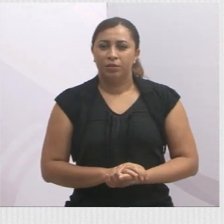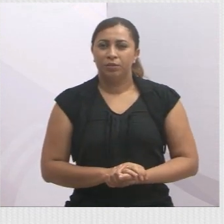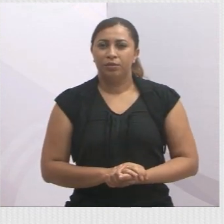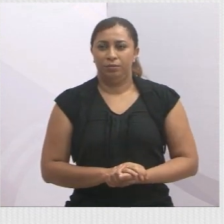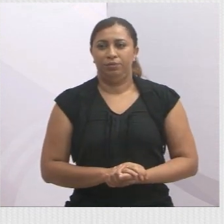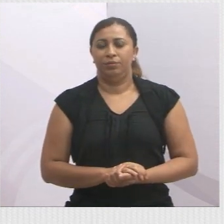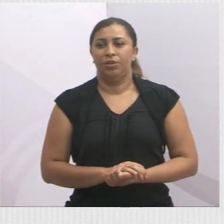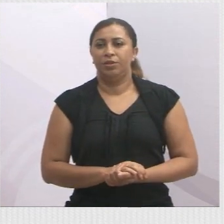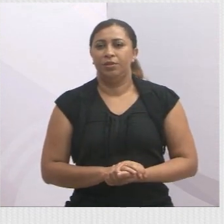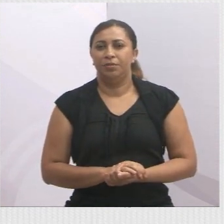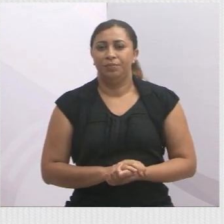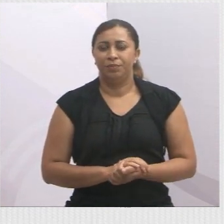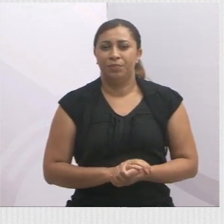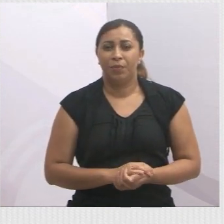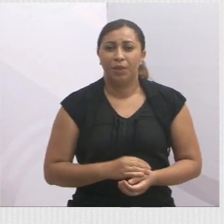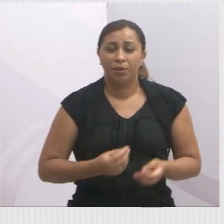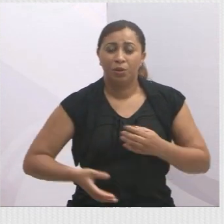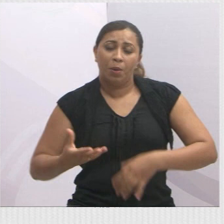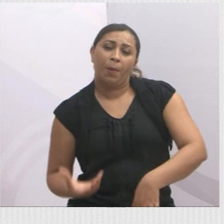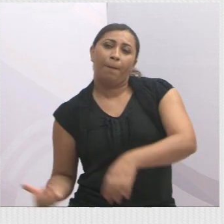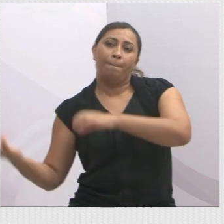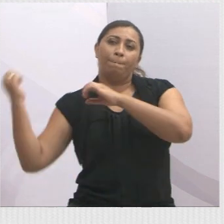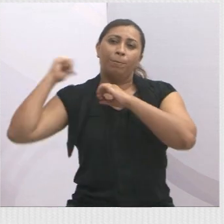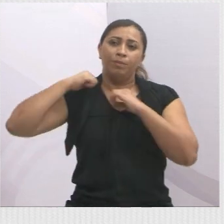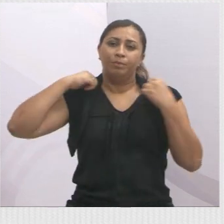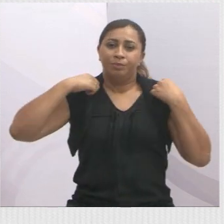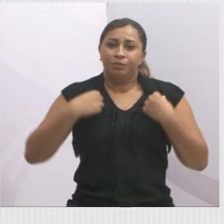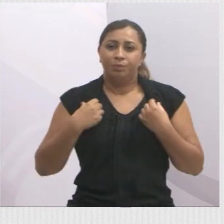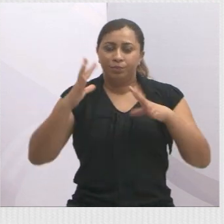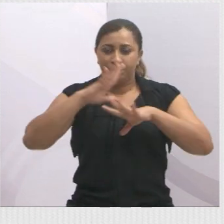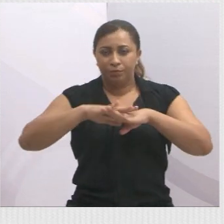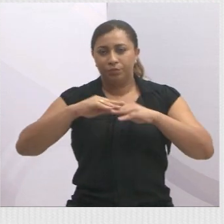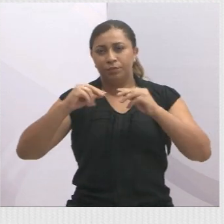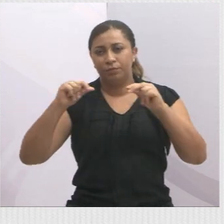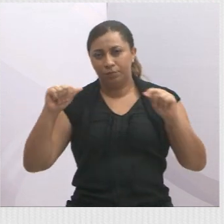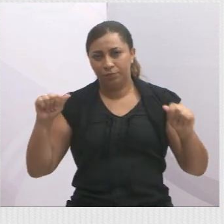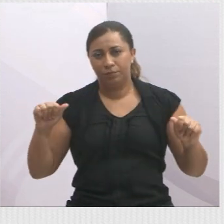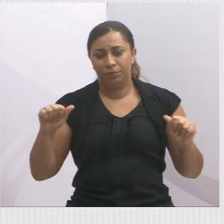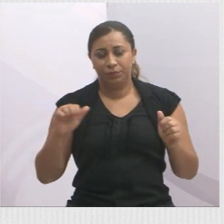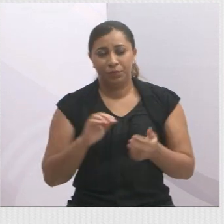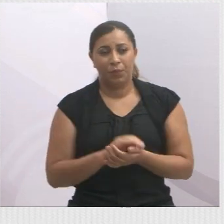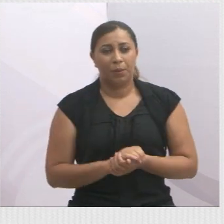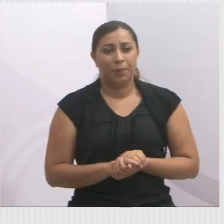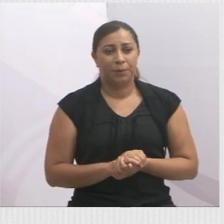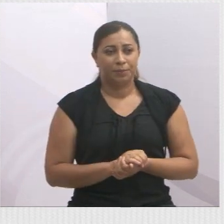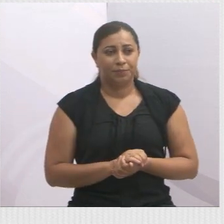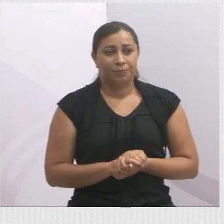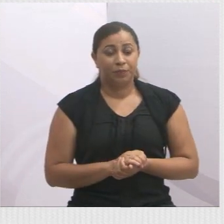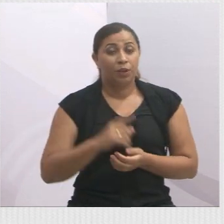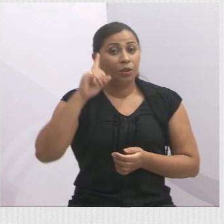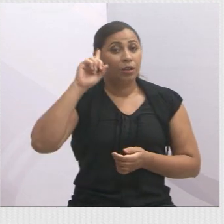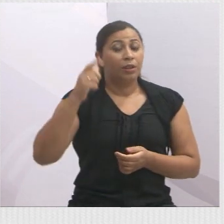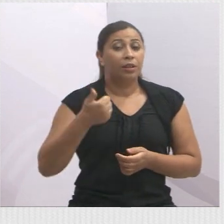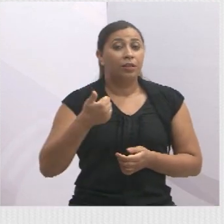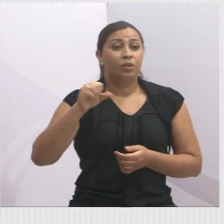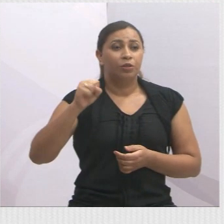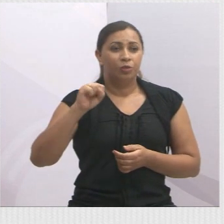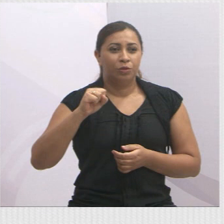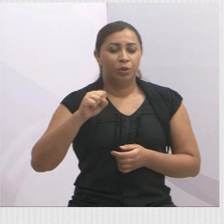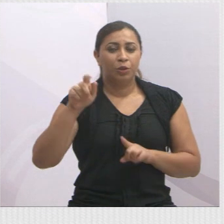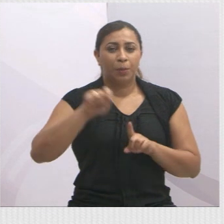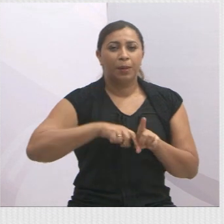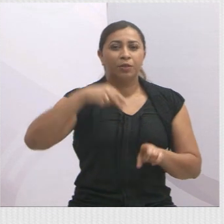usando, colocou nas suas costas e desapareceu completamente. Assim, no dia 18 de novembro